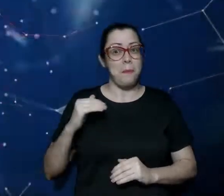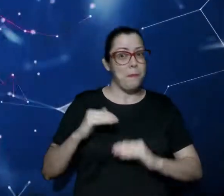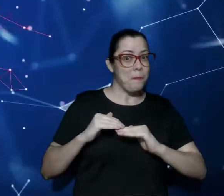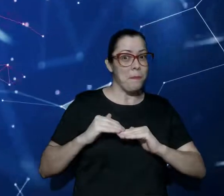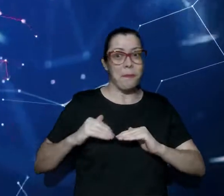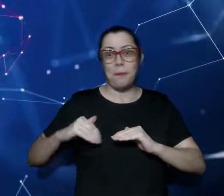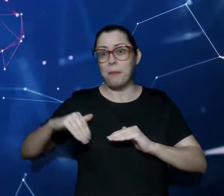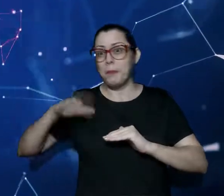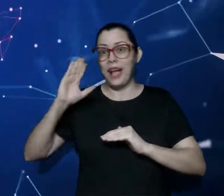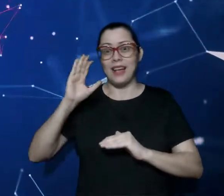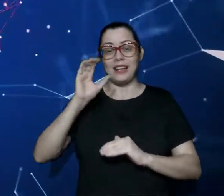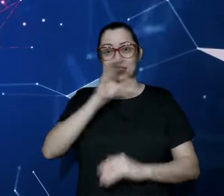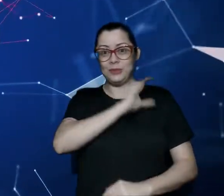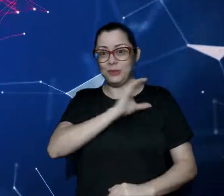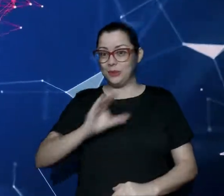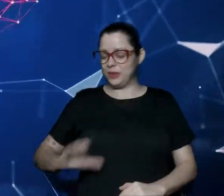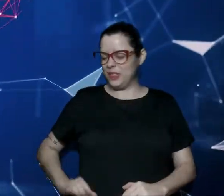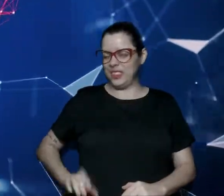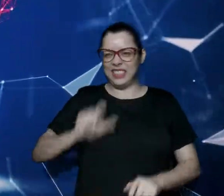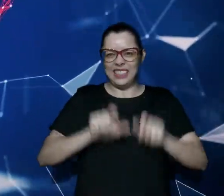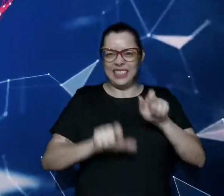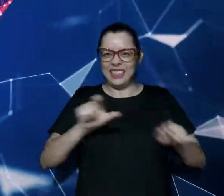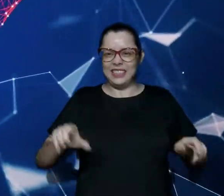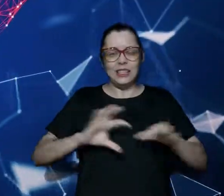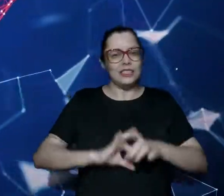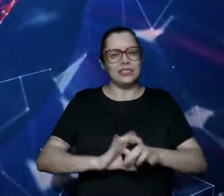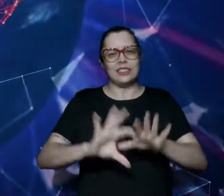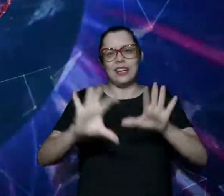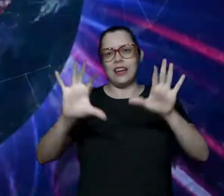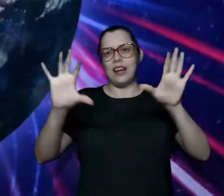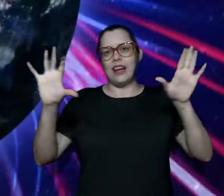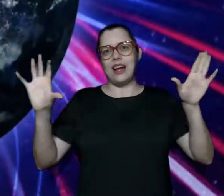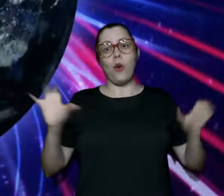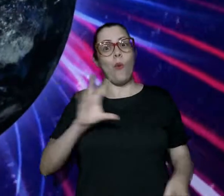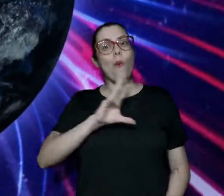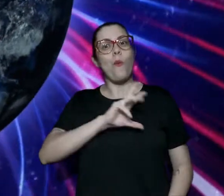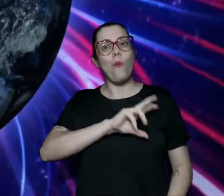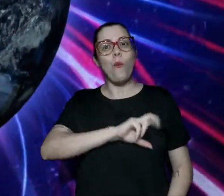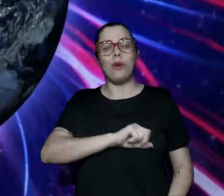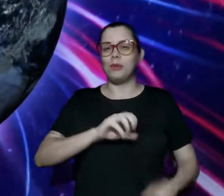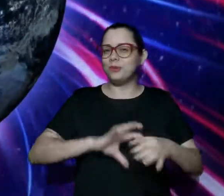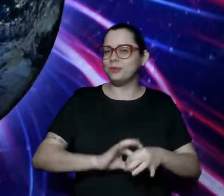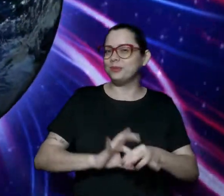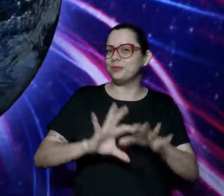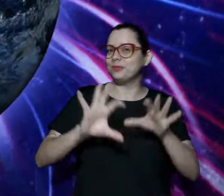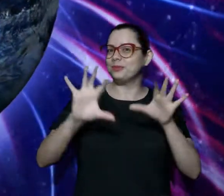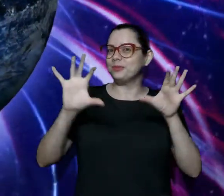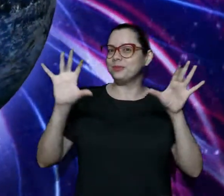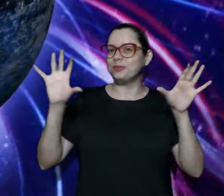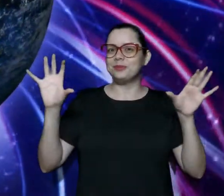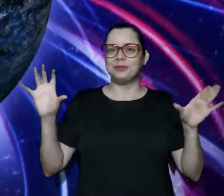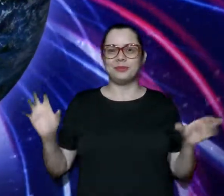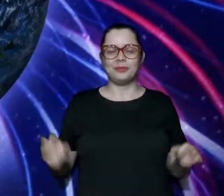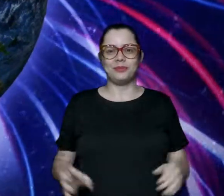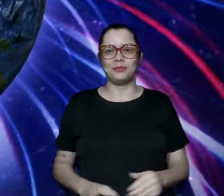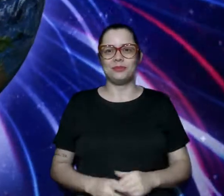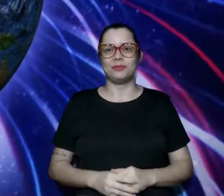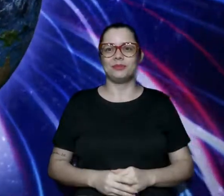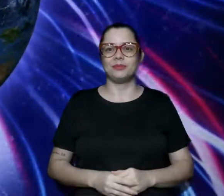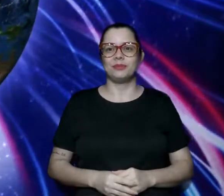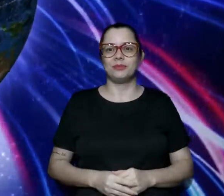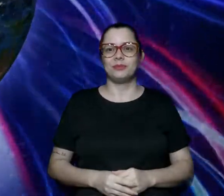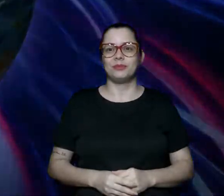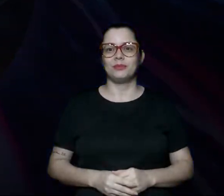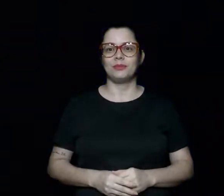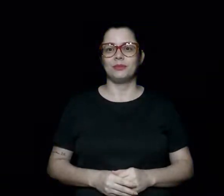Mais do que nunca, o cristianismo está por toda parte. O amor está em todo lugar.